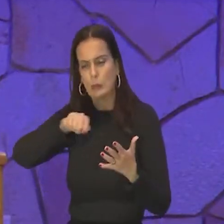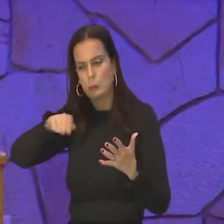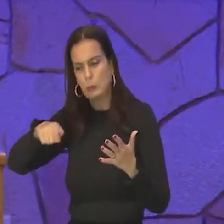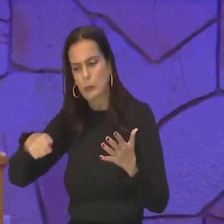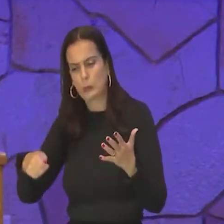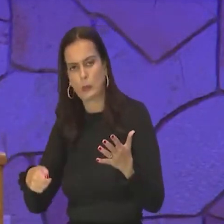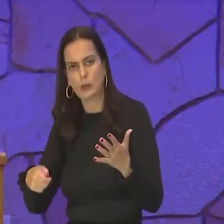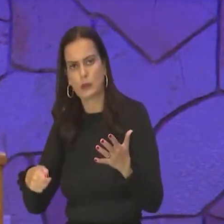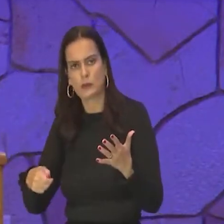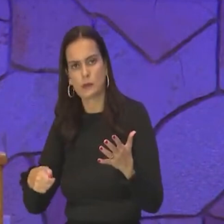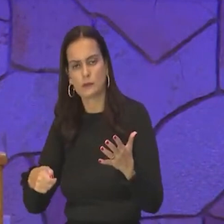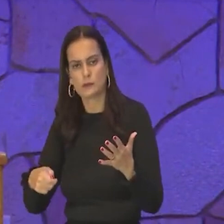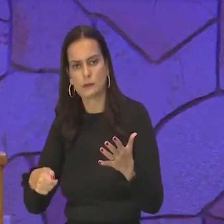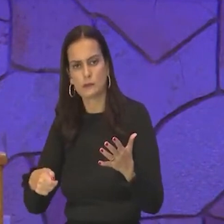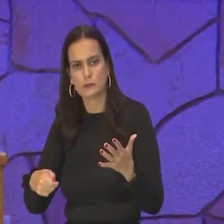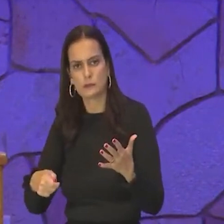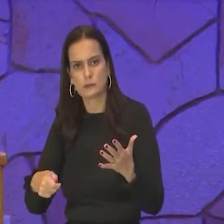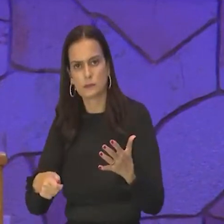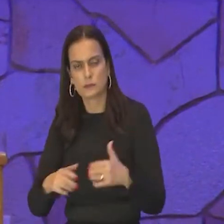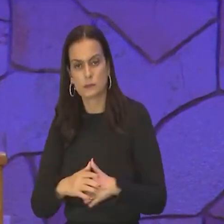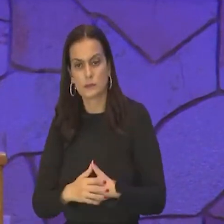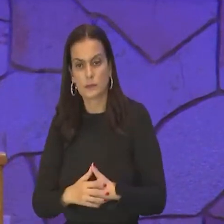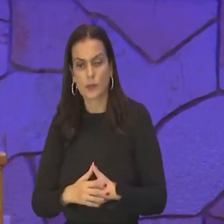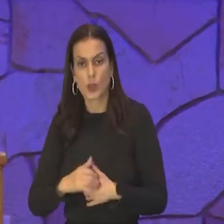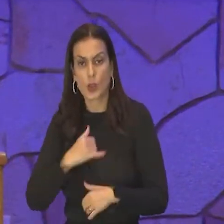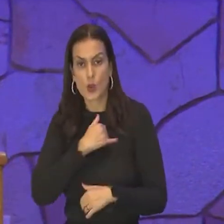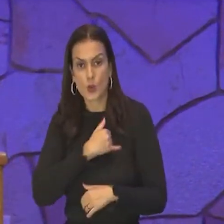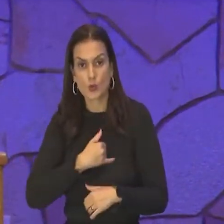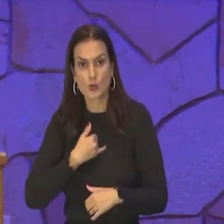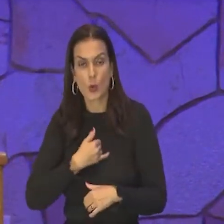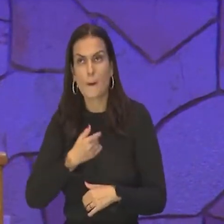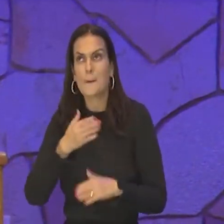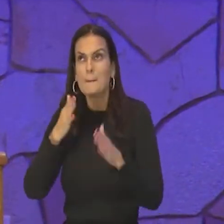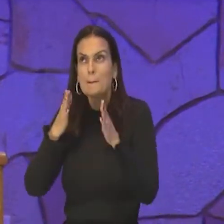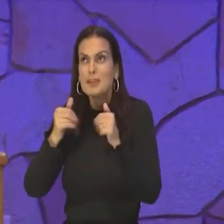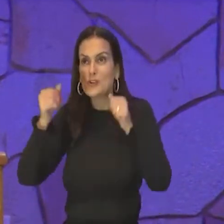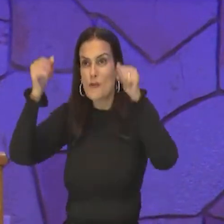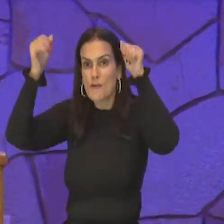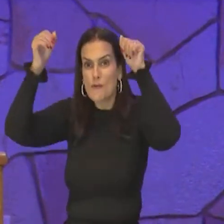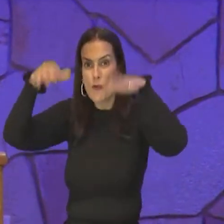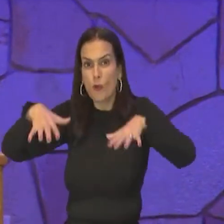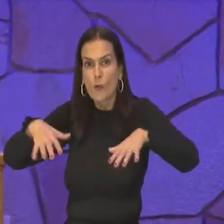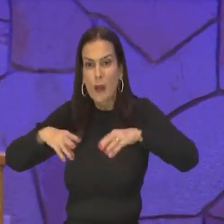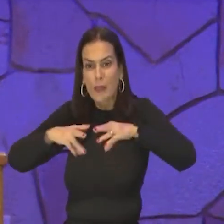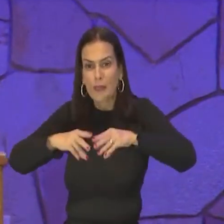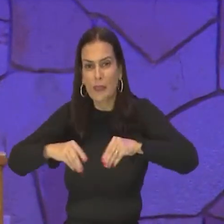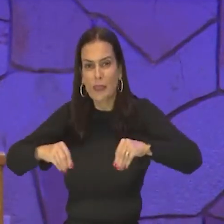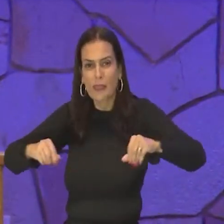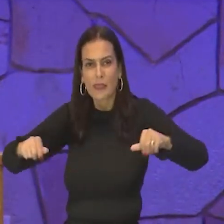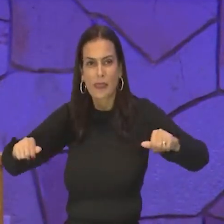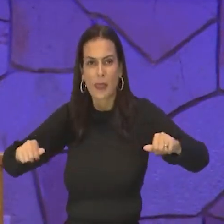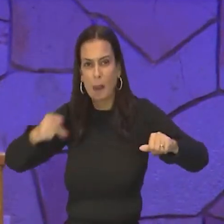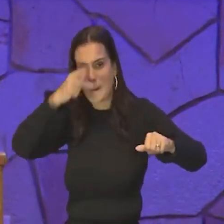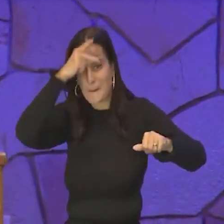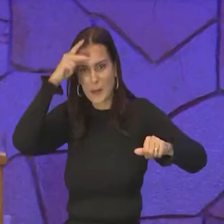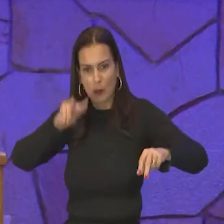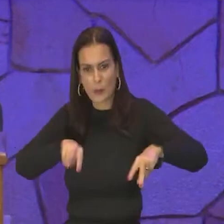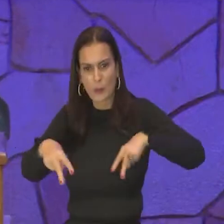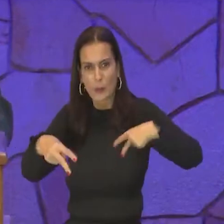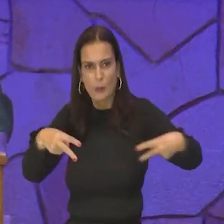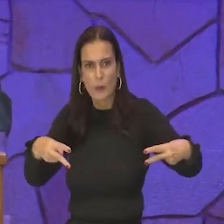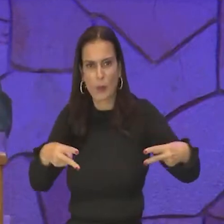como João, filho do trovão, que pediu que descesse fogo para queimar os seus que não pertenciam